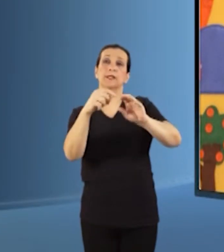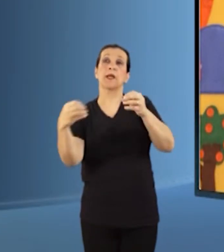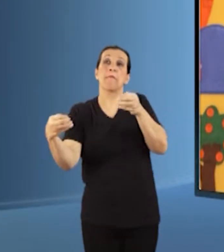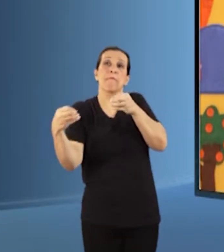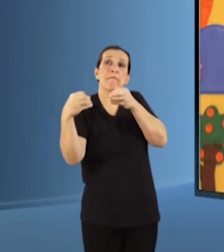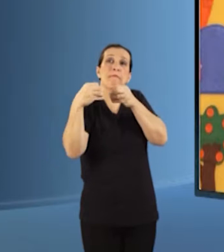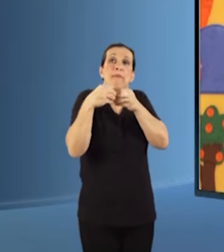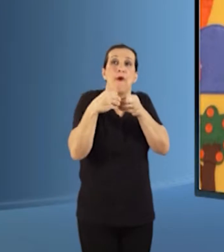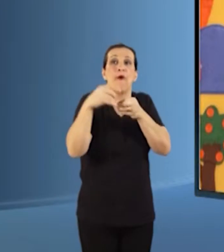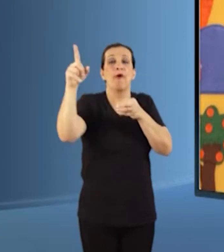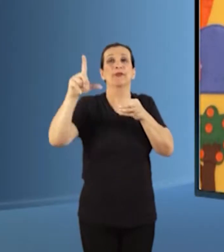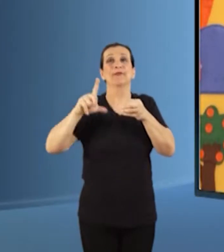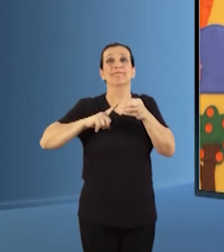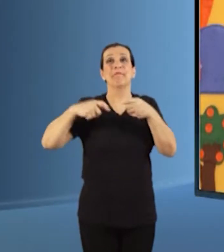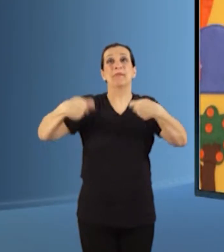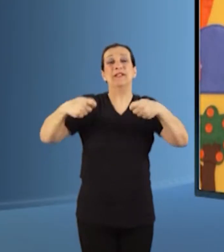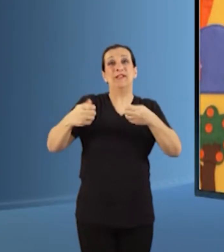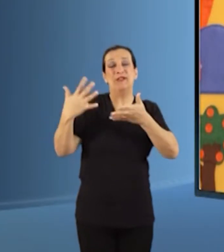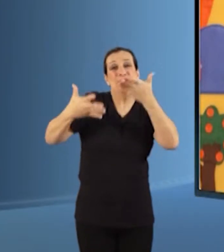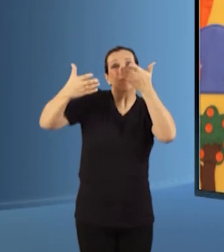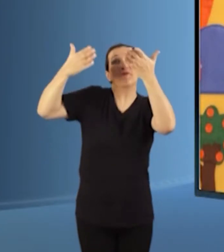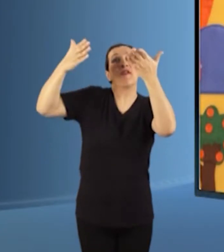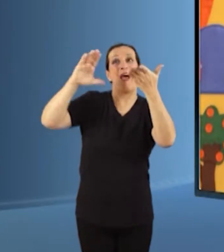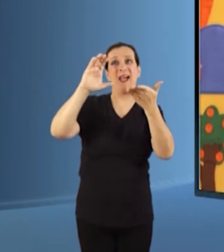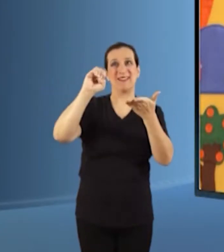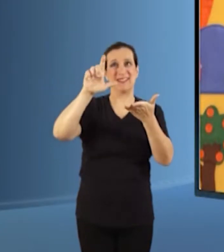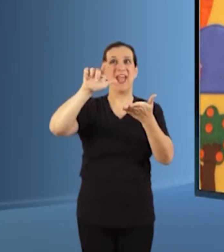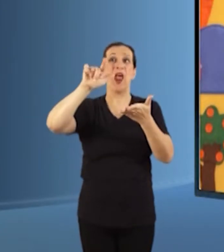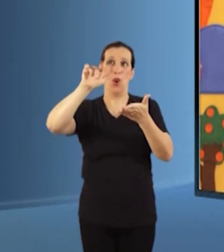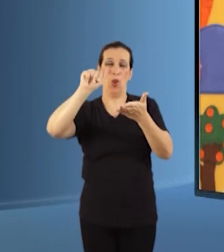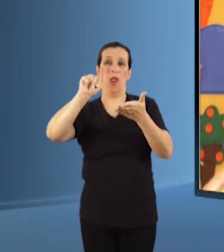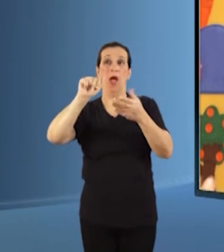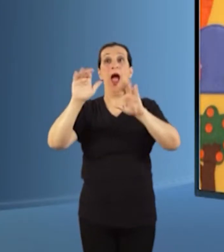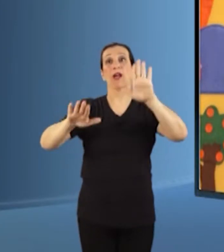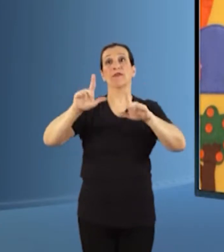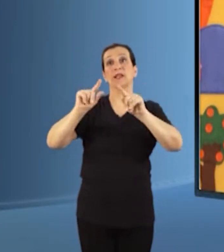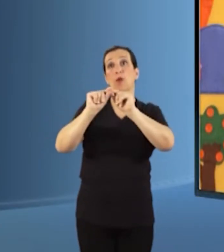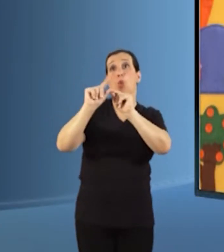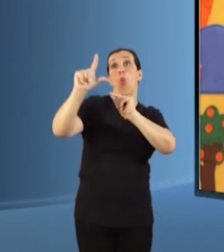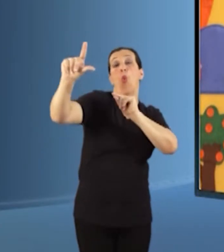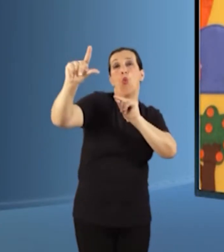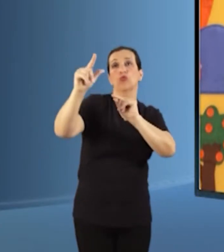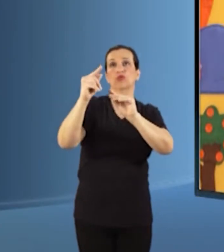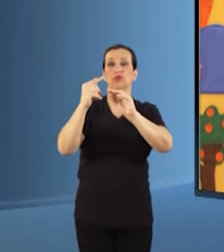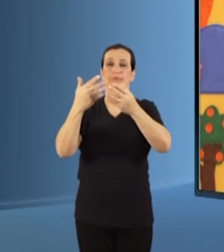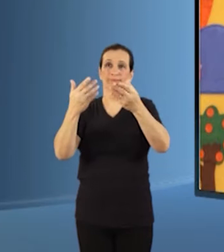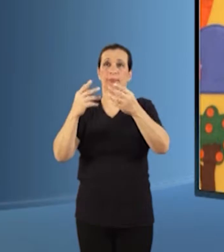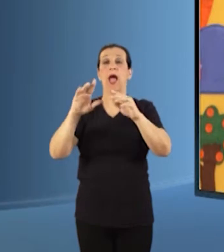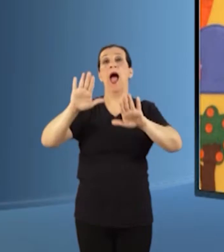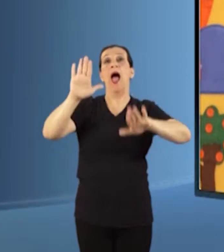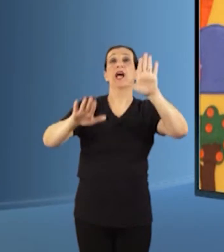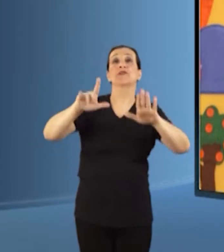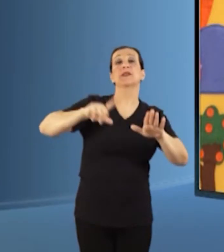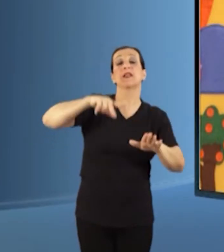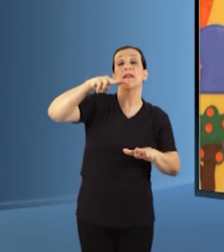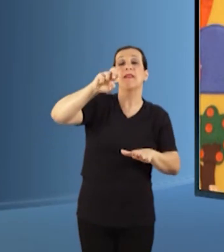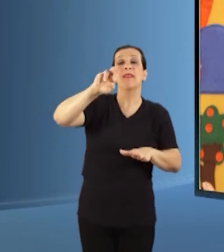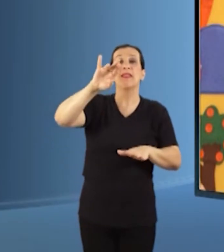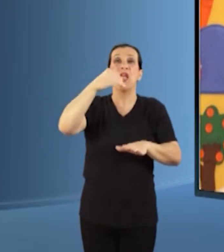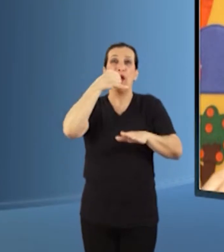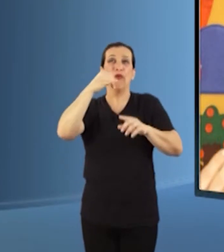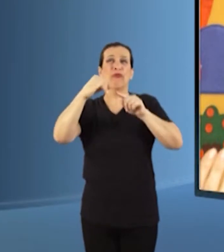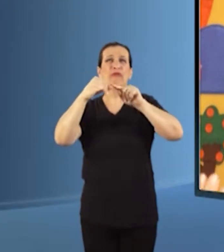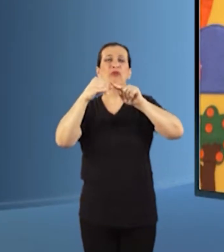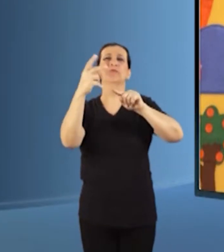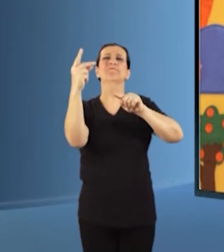mais próximo das células que ele tem que estimular, então eu preciso de menos corrente, às vezes ele está mais longe, né? Às vezes é um nervo que está